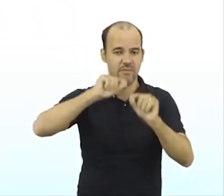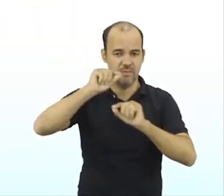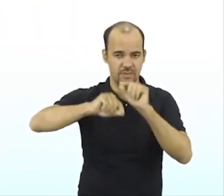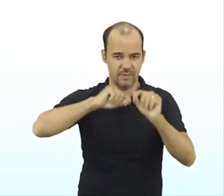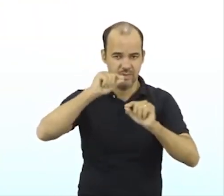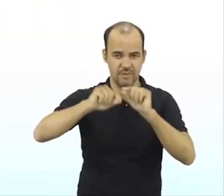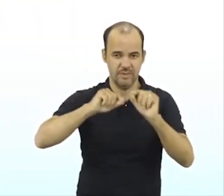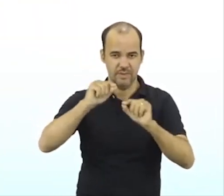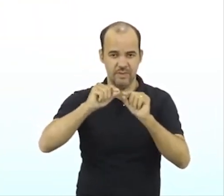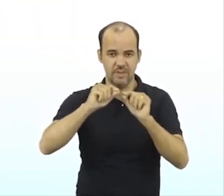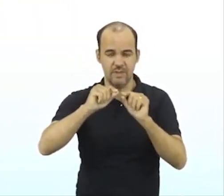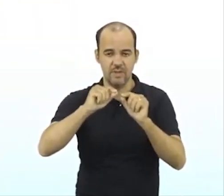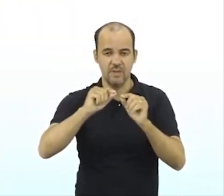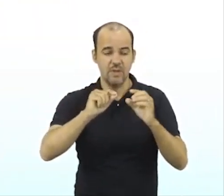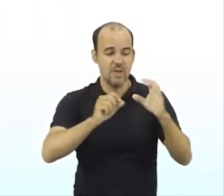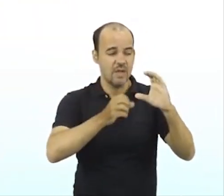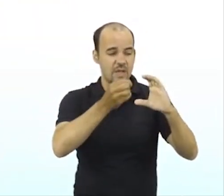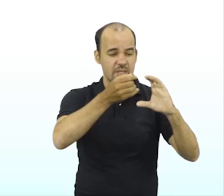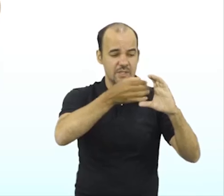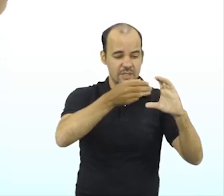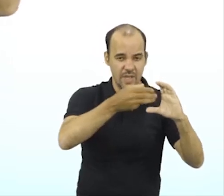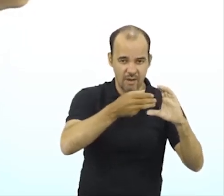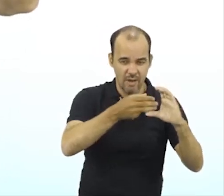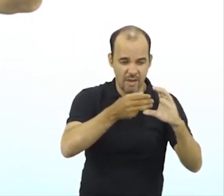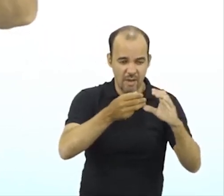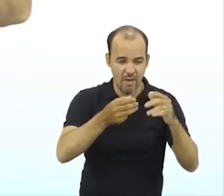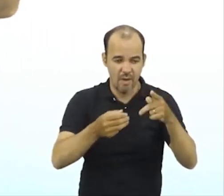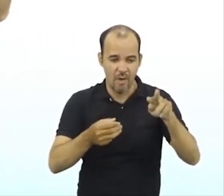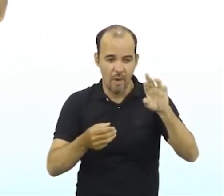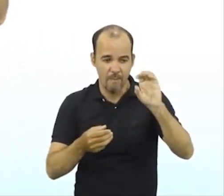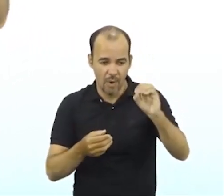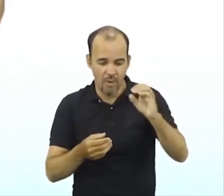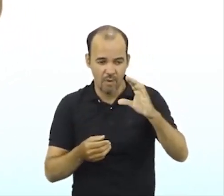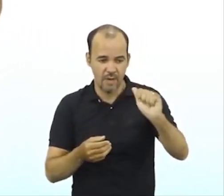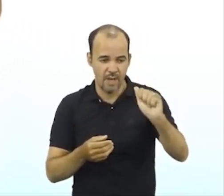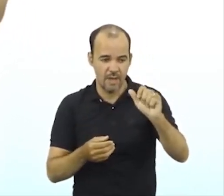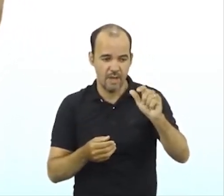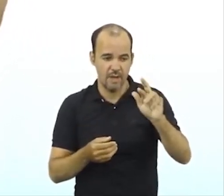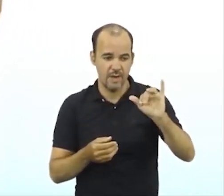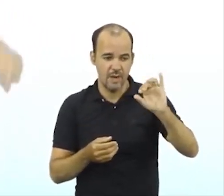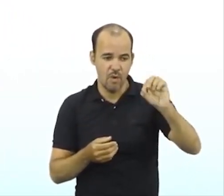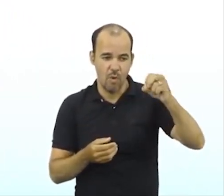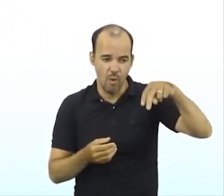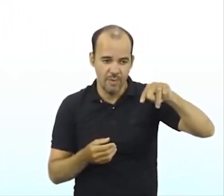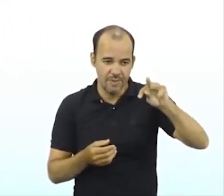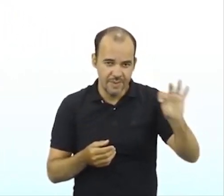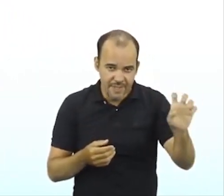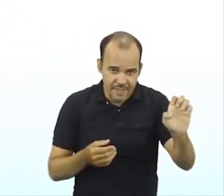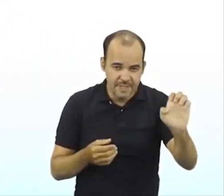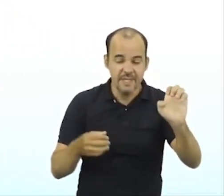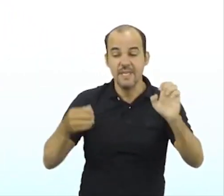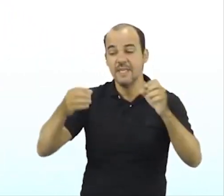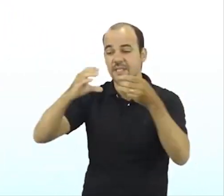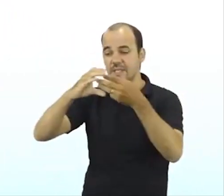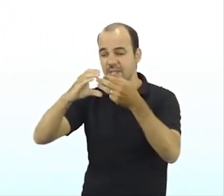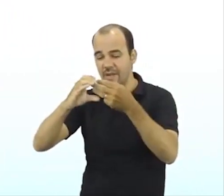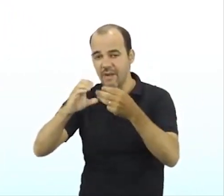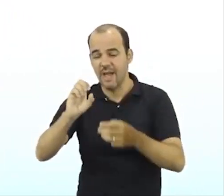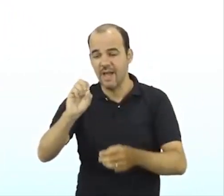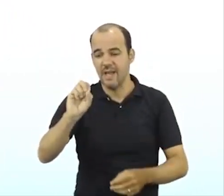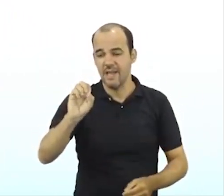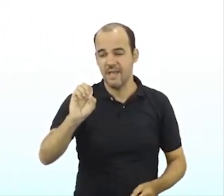é quando você classifica uma célula em procarionte e eucarionte. Eu tenho certeza que tu já escutou isso em algum